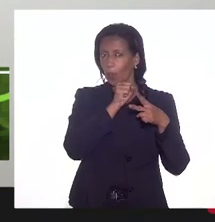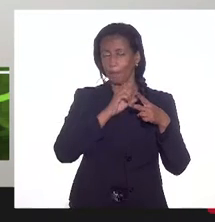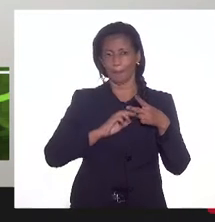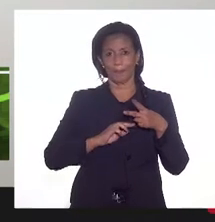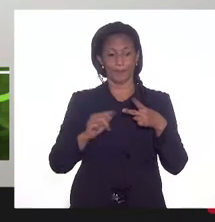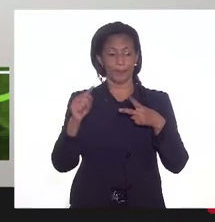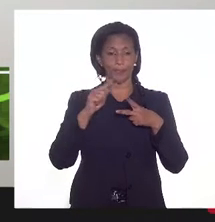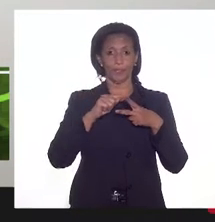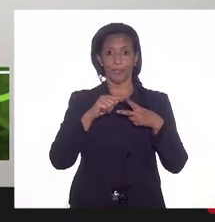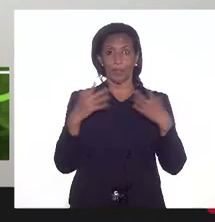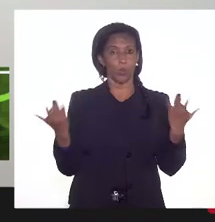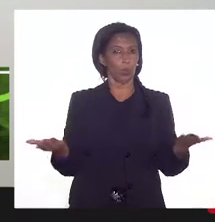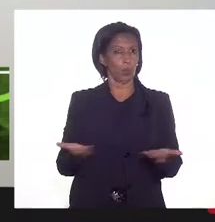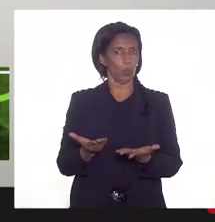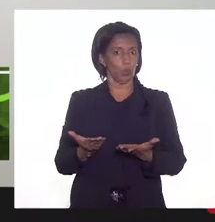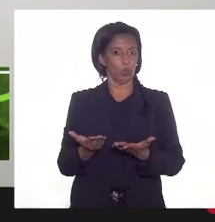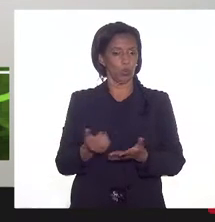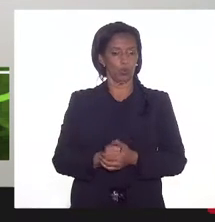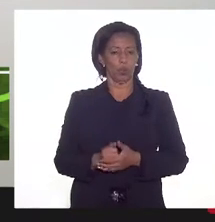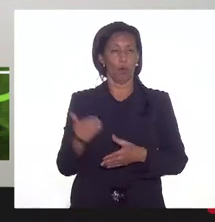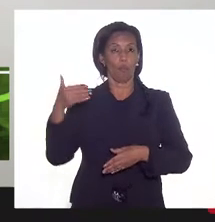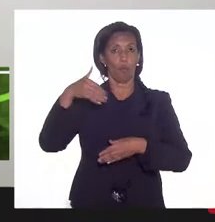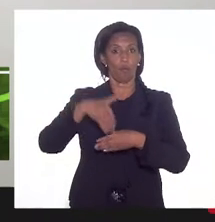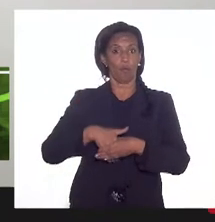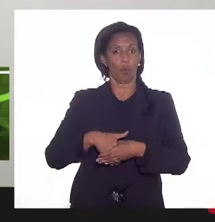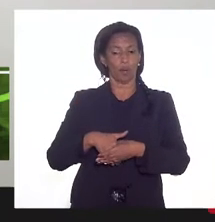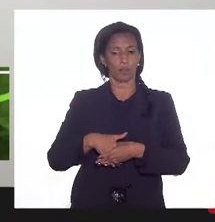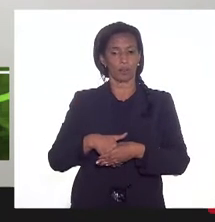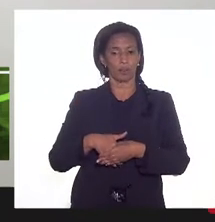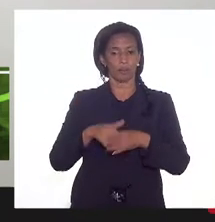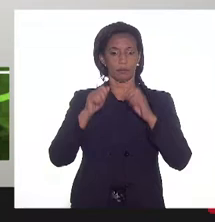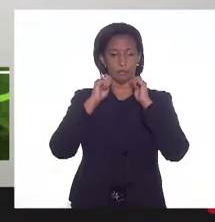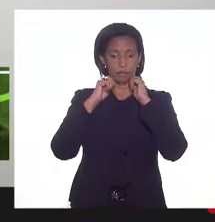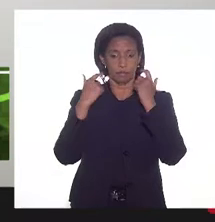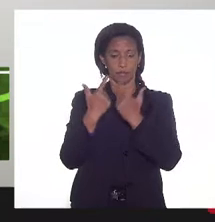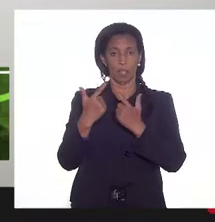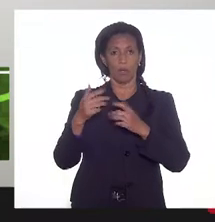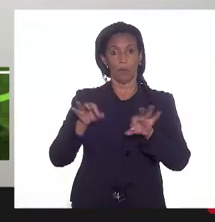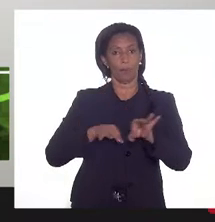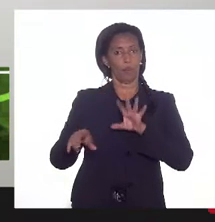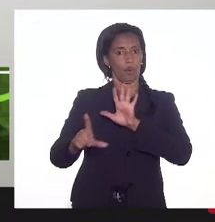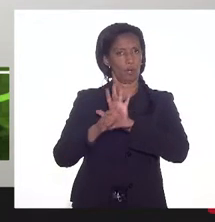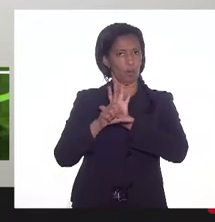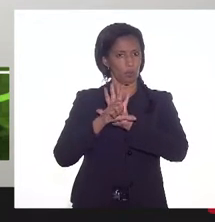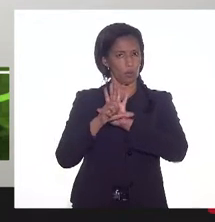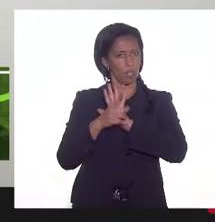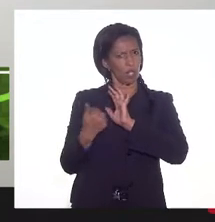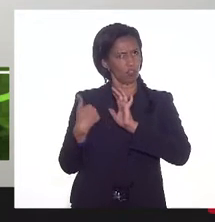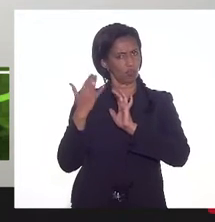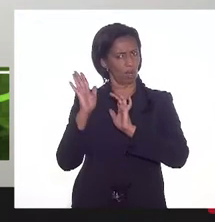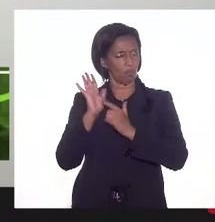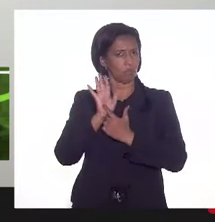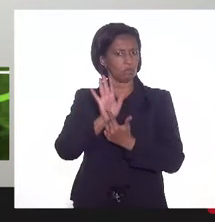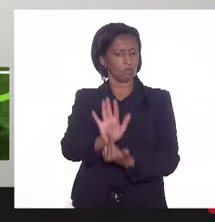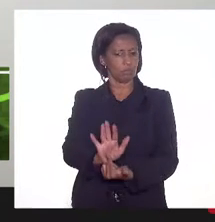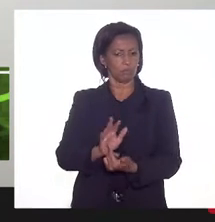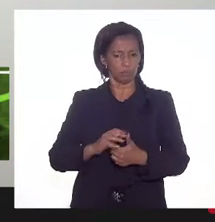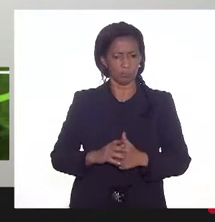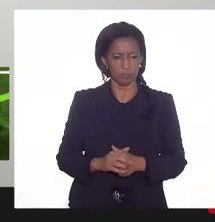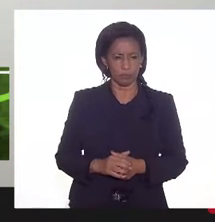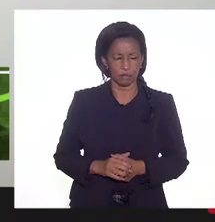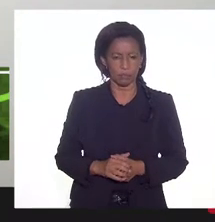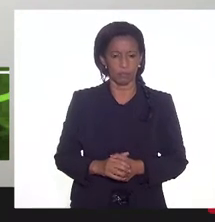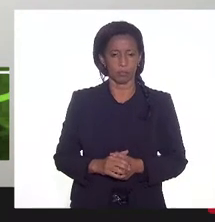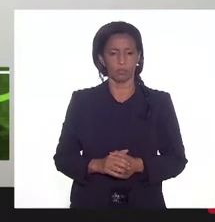uma é que hoje vota em segunda discussão na Assembleia um projeto de lei que nós apresentamos viu secretário